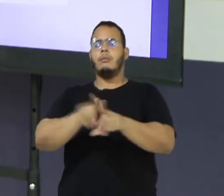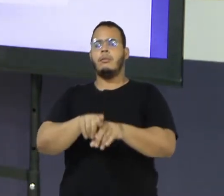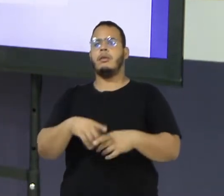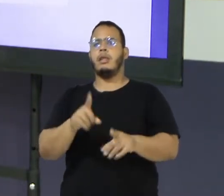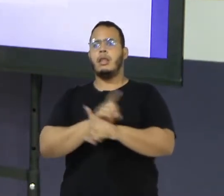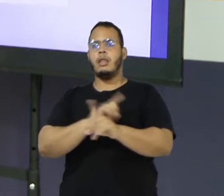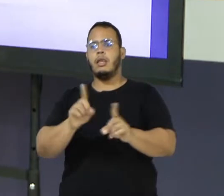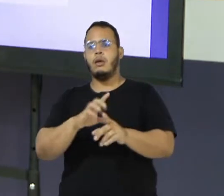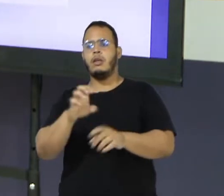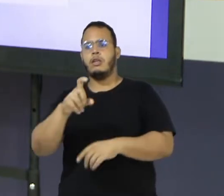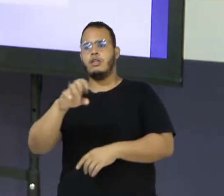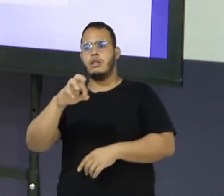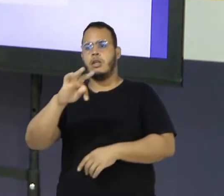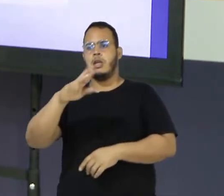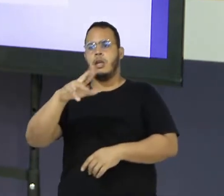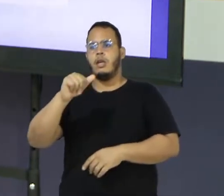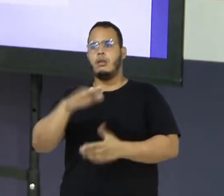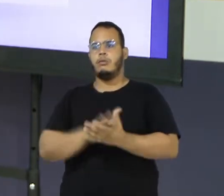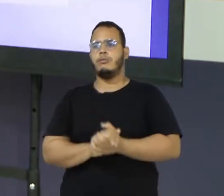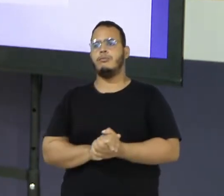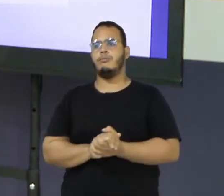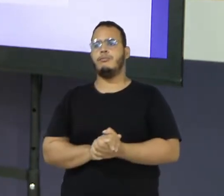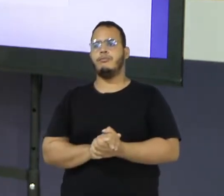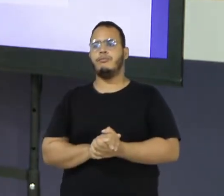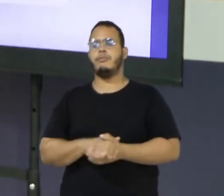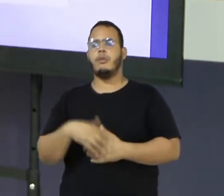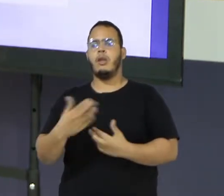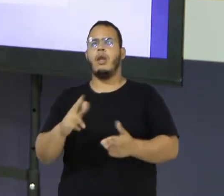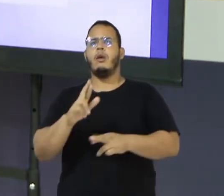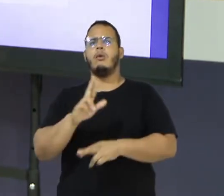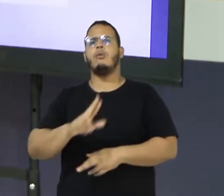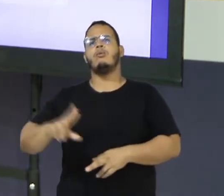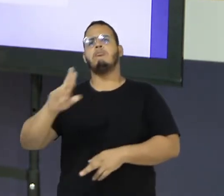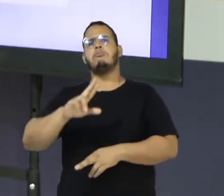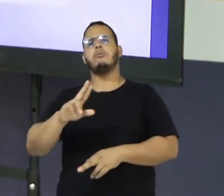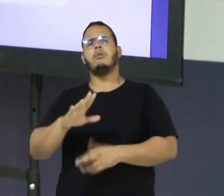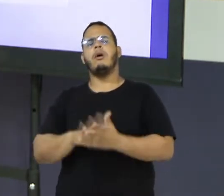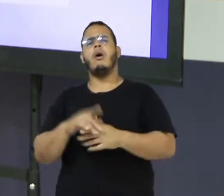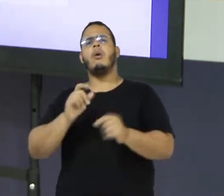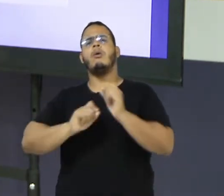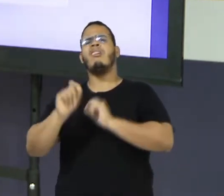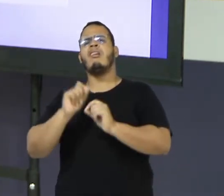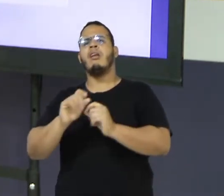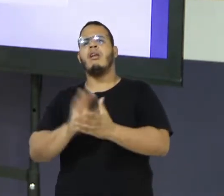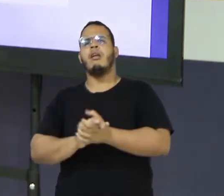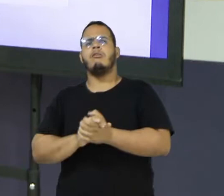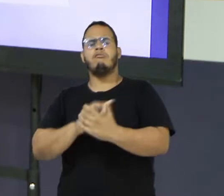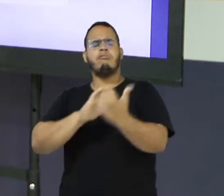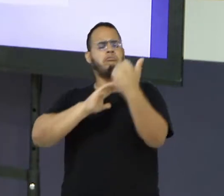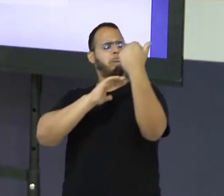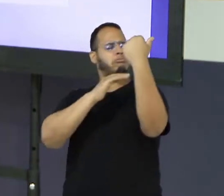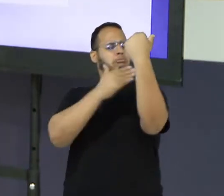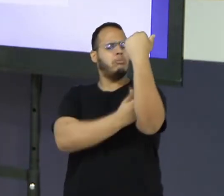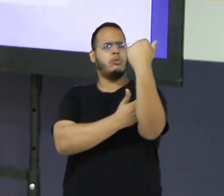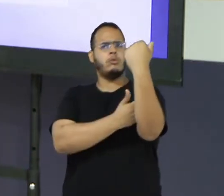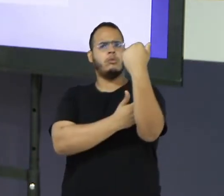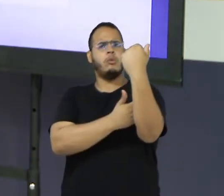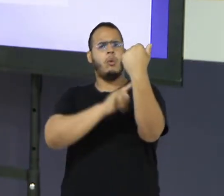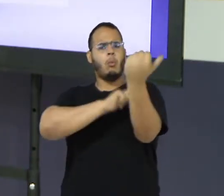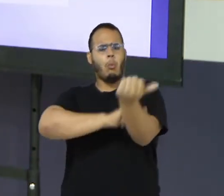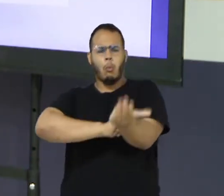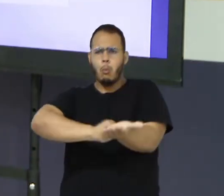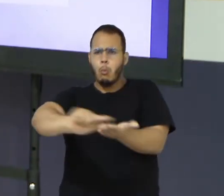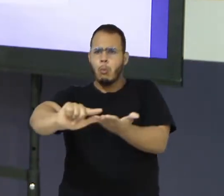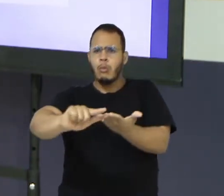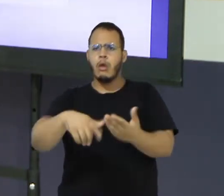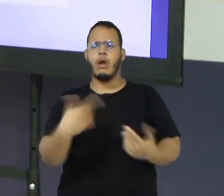não estriados também podem ser muito chamados como músculo liso ou sistema muscular liso, certo? É constituído